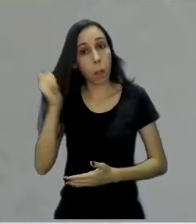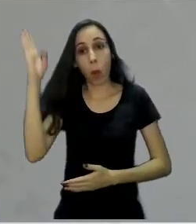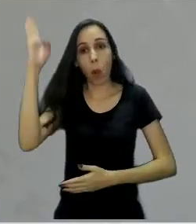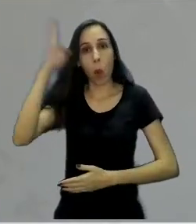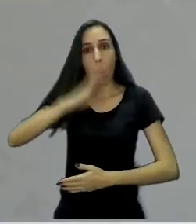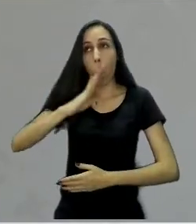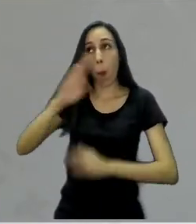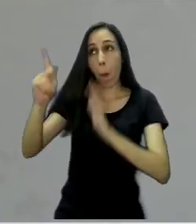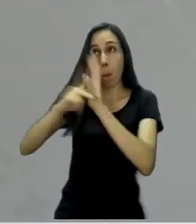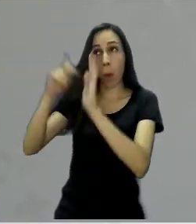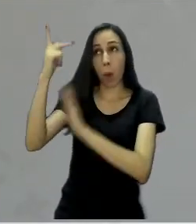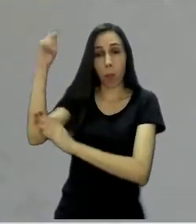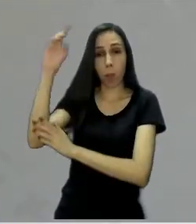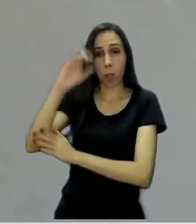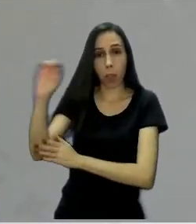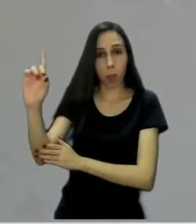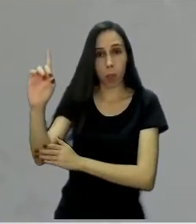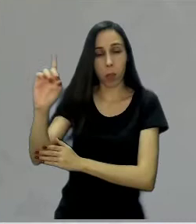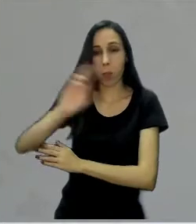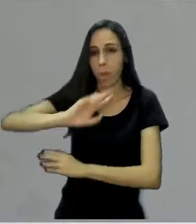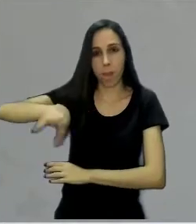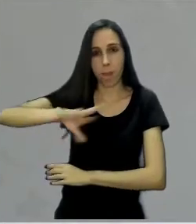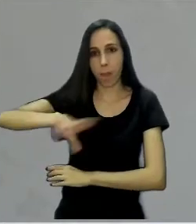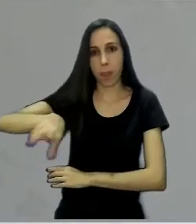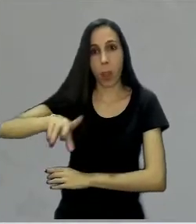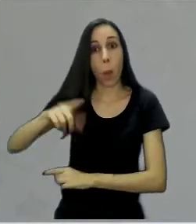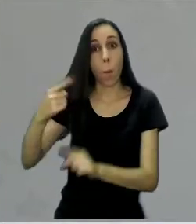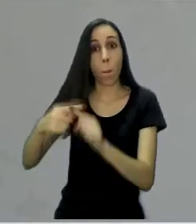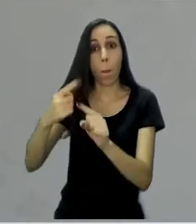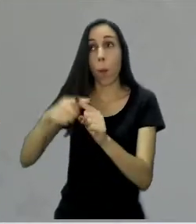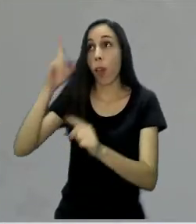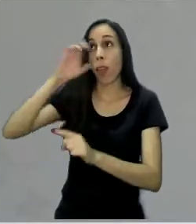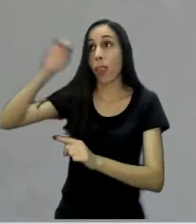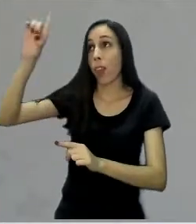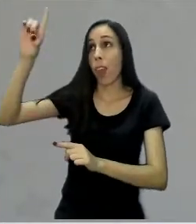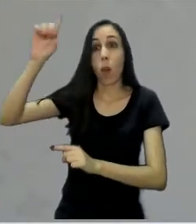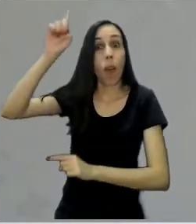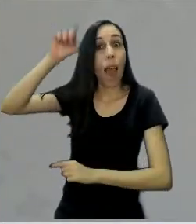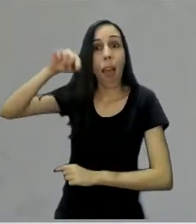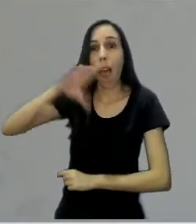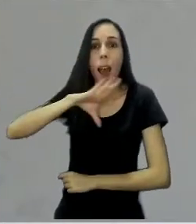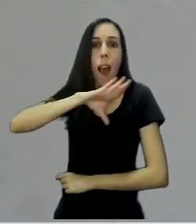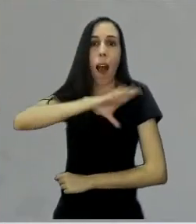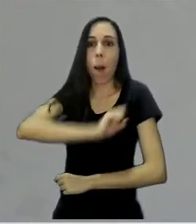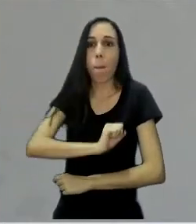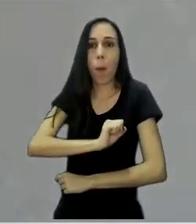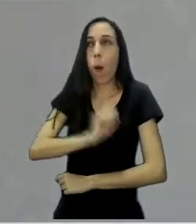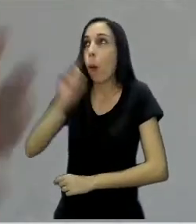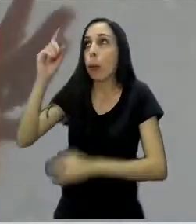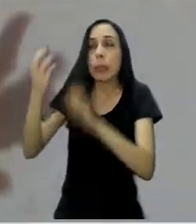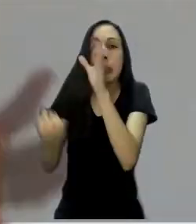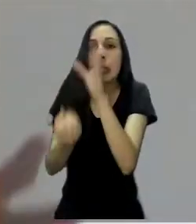Agora, nós sabemos que o mal não vem de Deus. Deus é amor